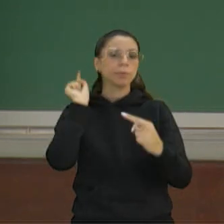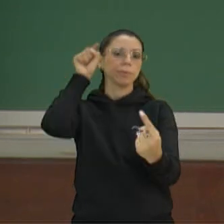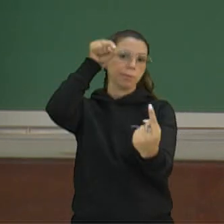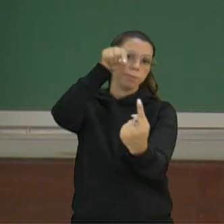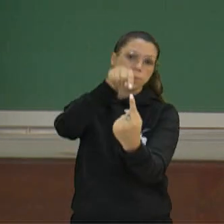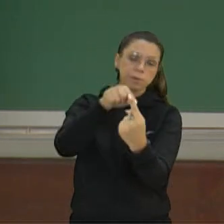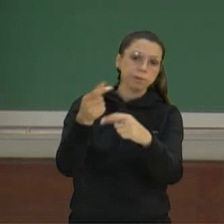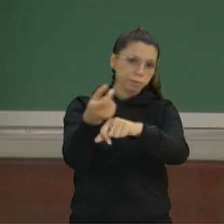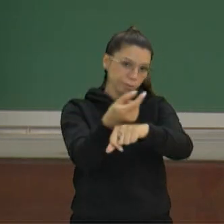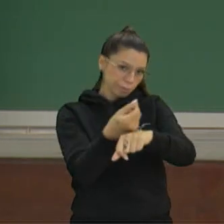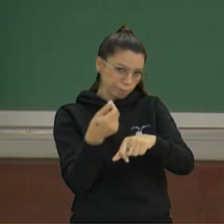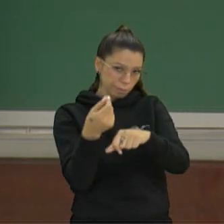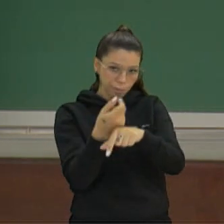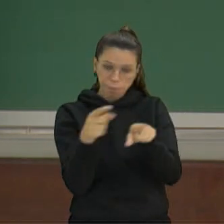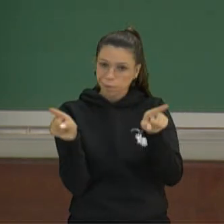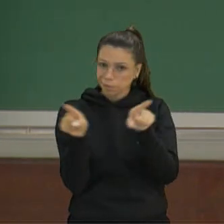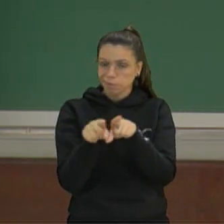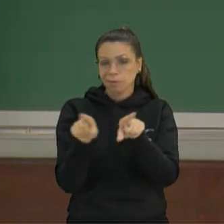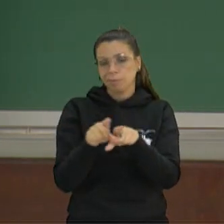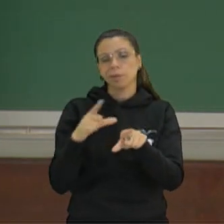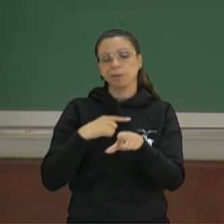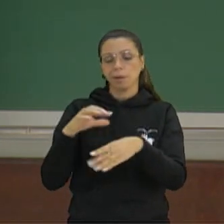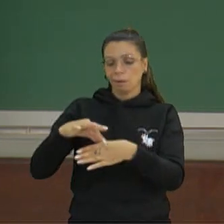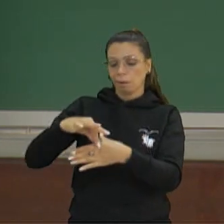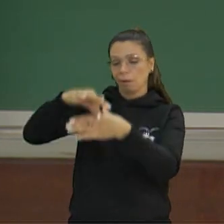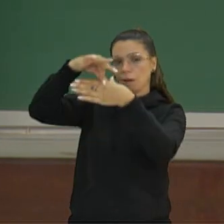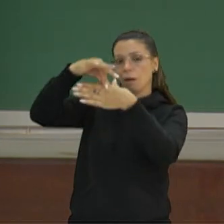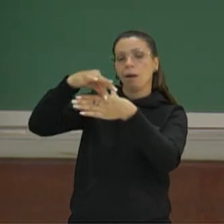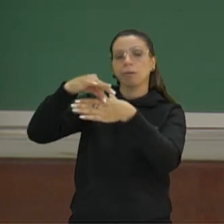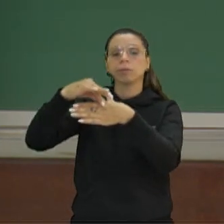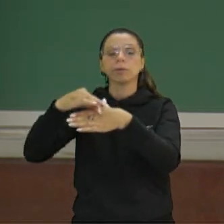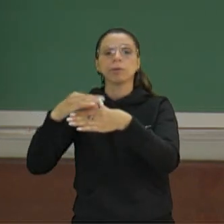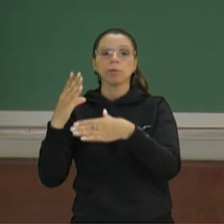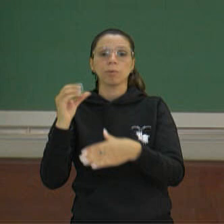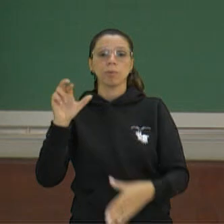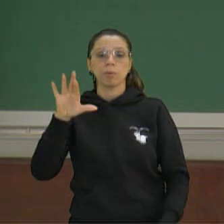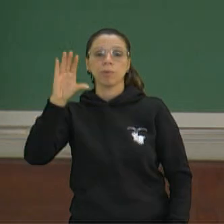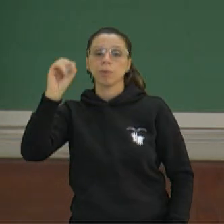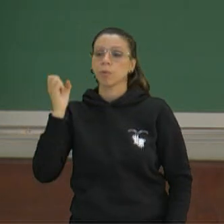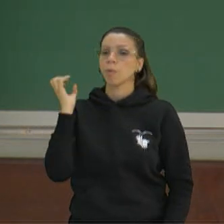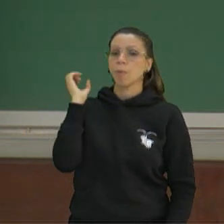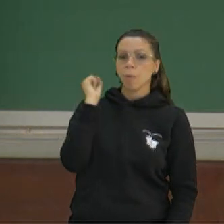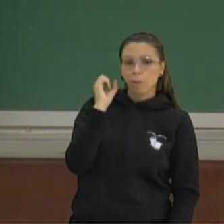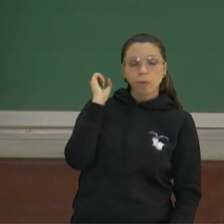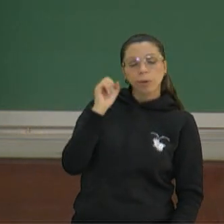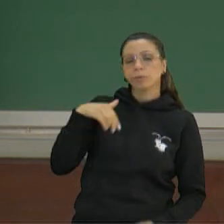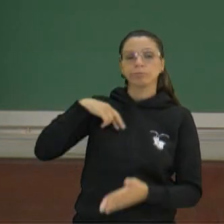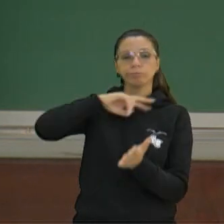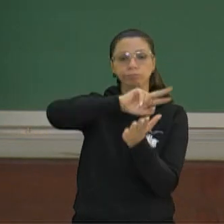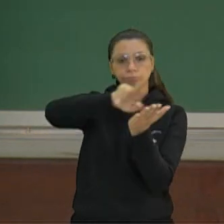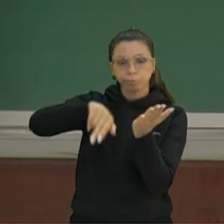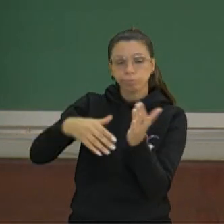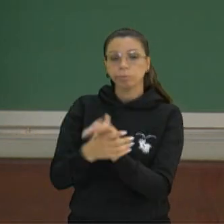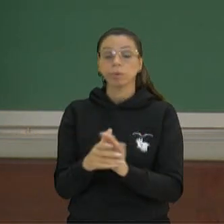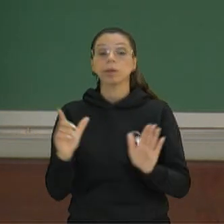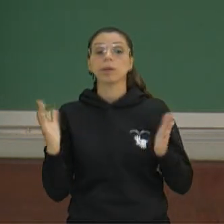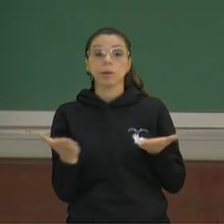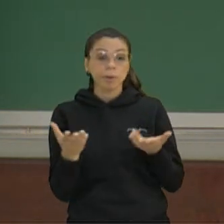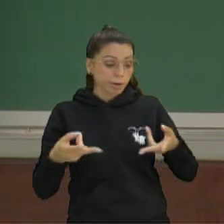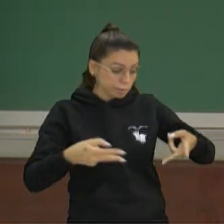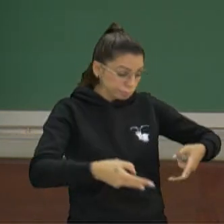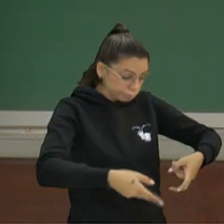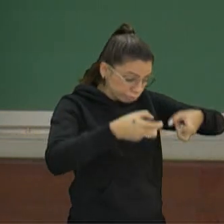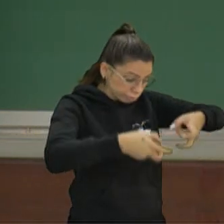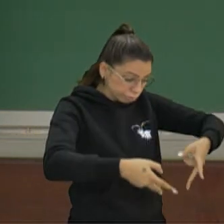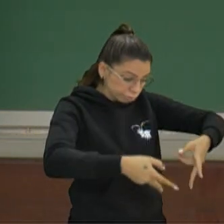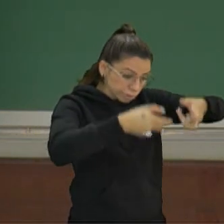ali econômica. A gente vai utilizar a carne, o couro, o leite, enfim, e o extrativismo, né, que são